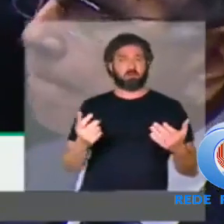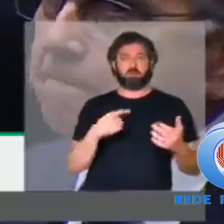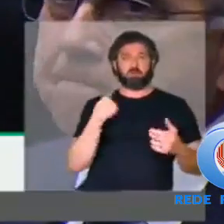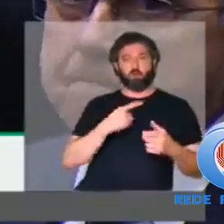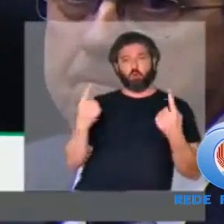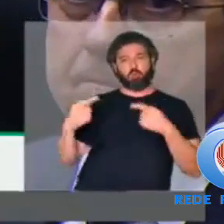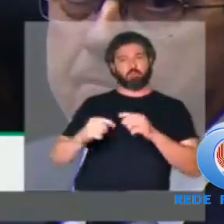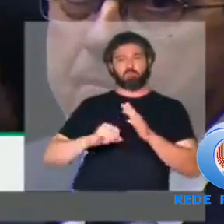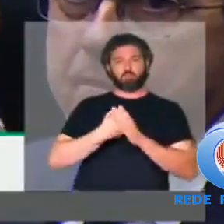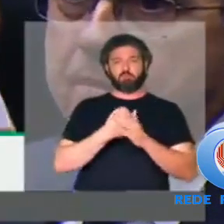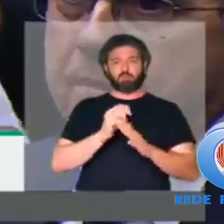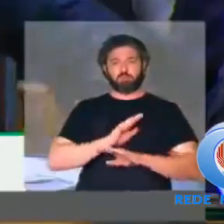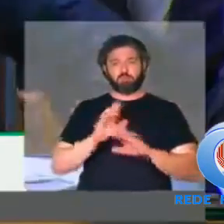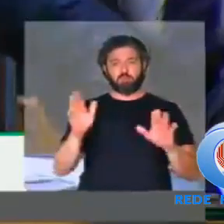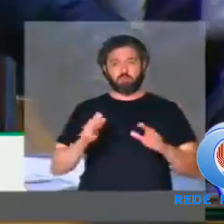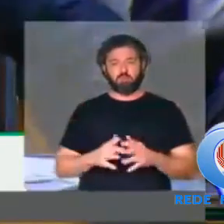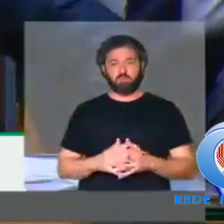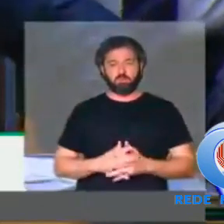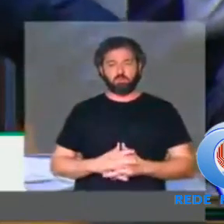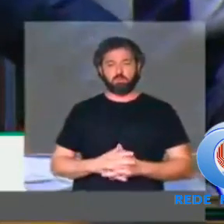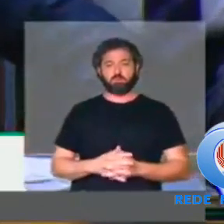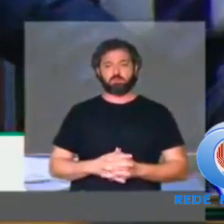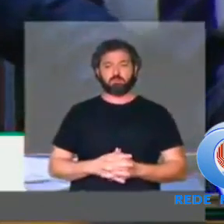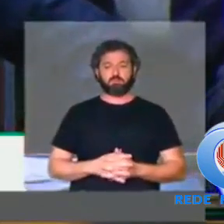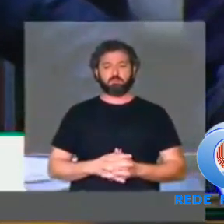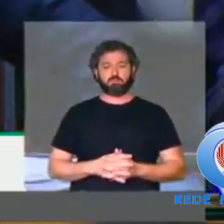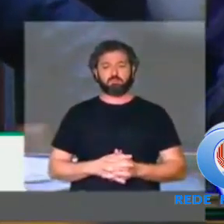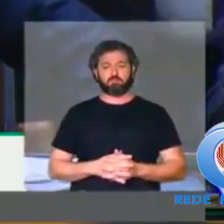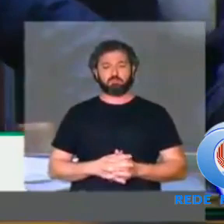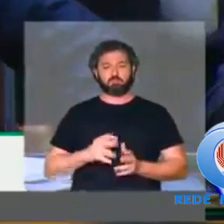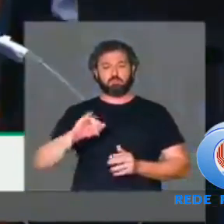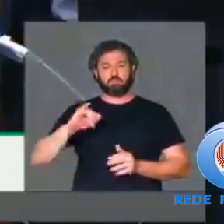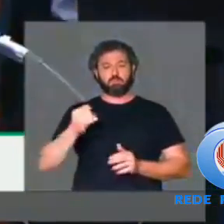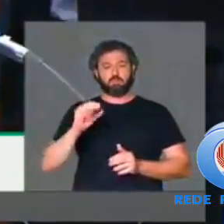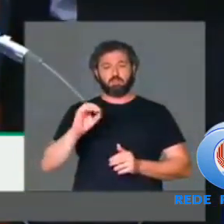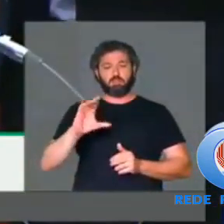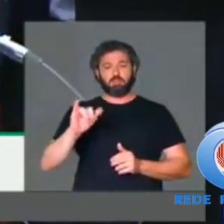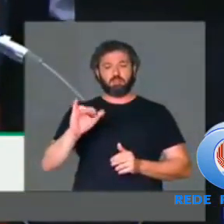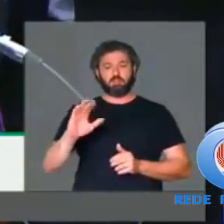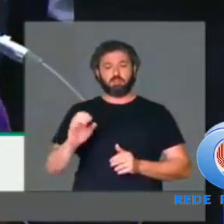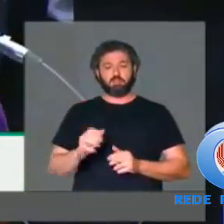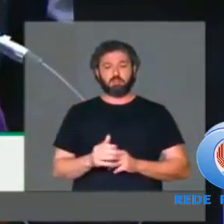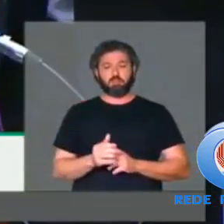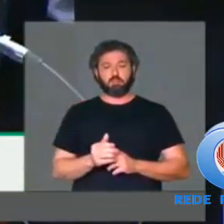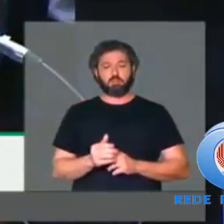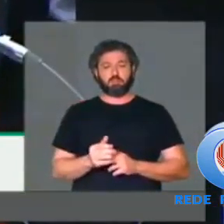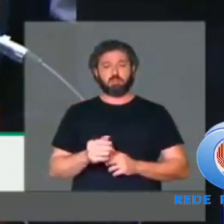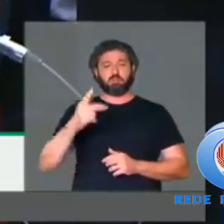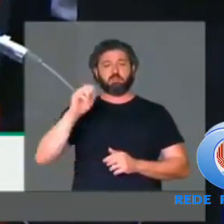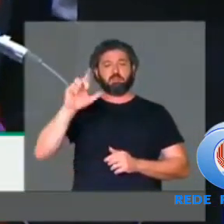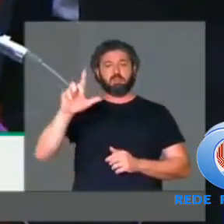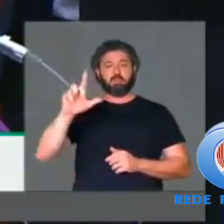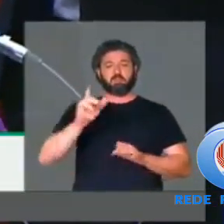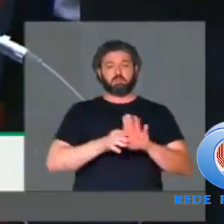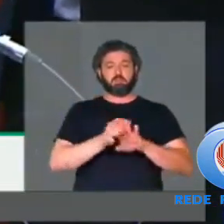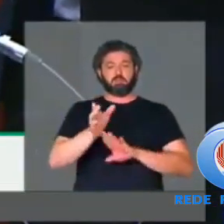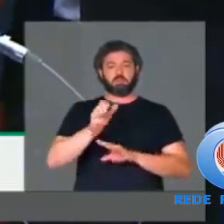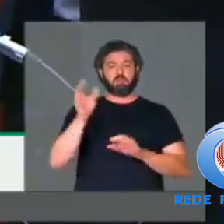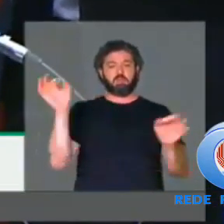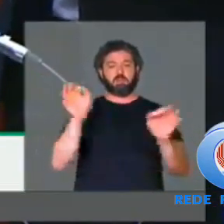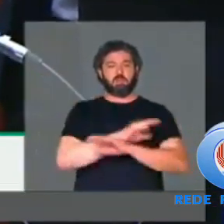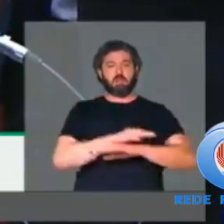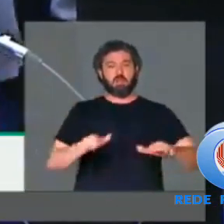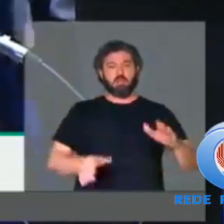presidente, obstrui. Cidadania, para orientar. PCdoB altera para obstrução. PSL, presidente, orienta pelo